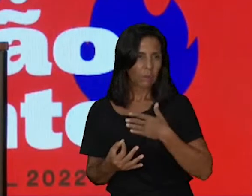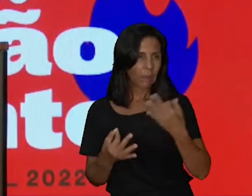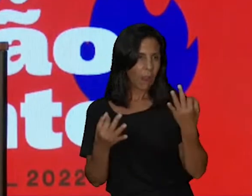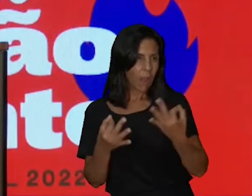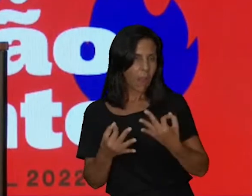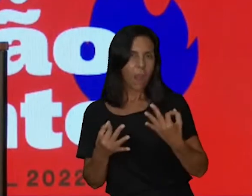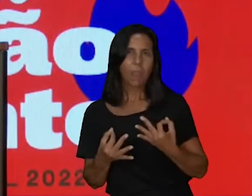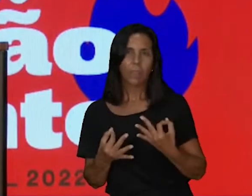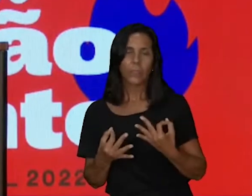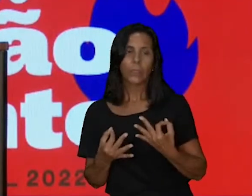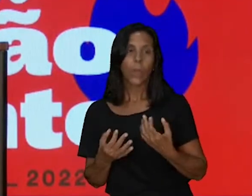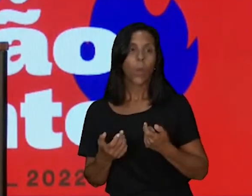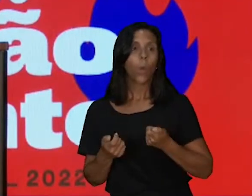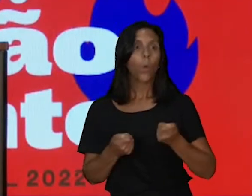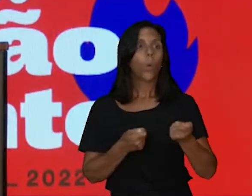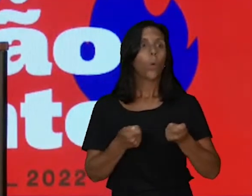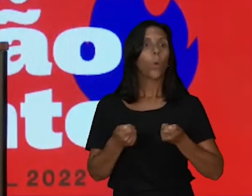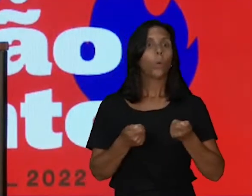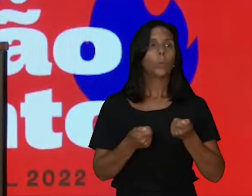Desejo de controle.